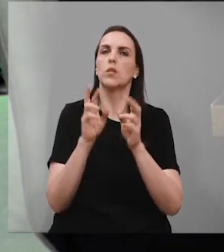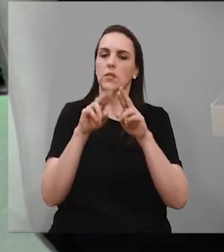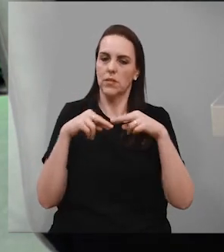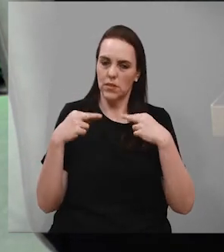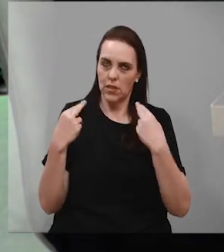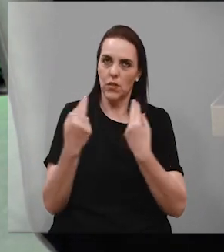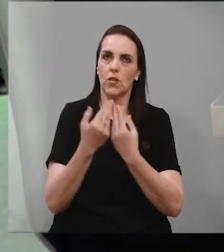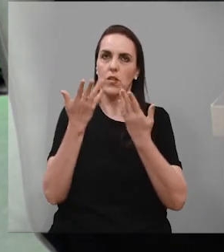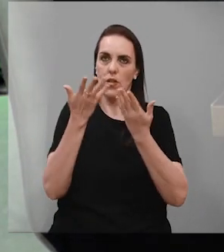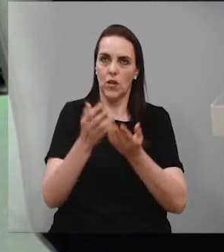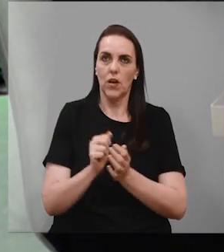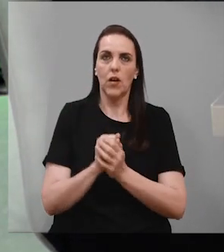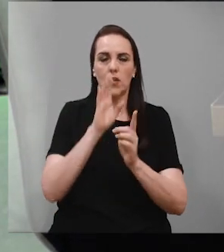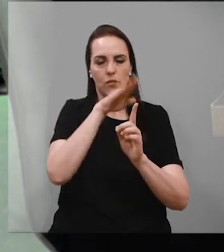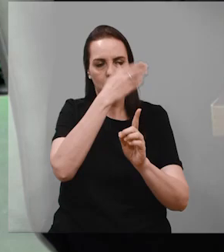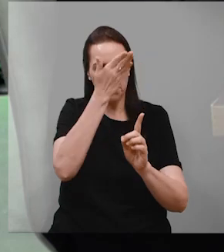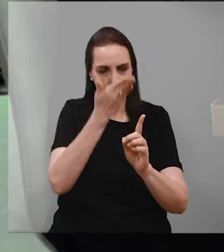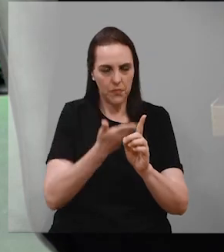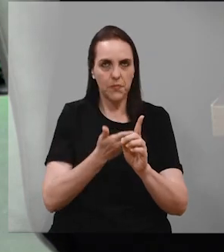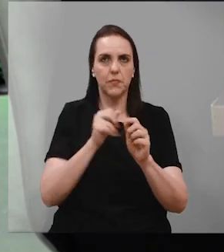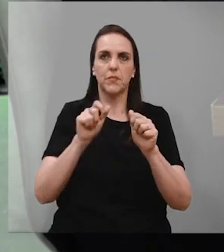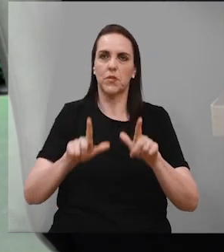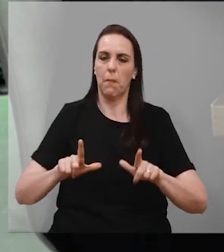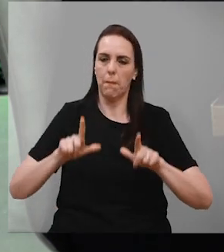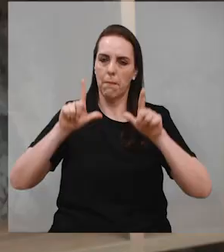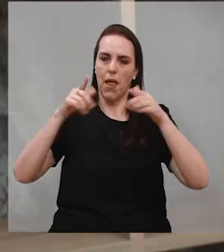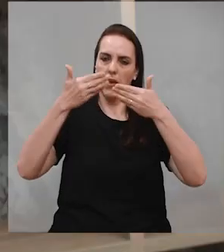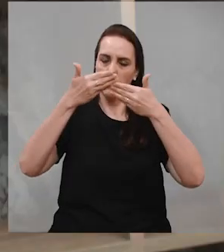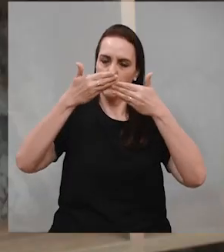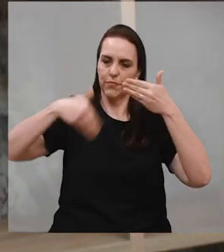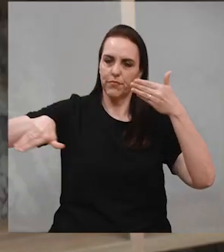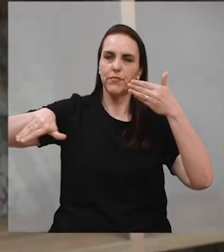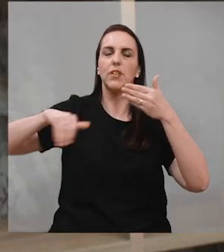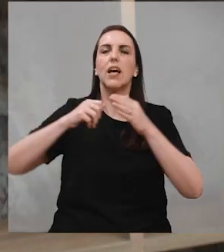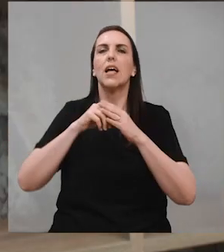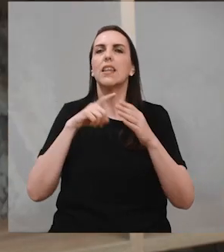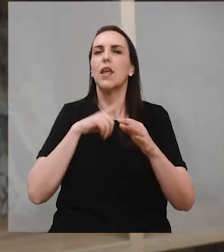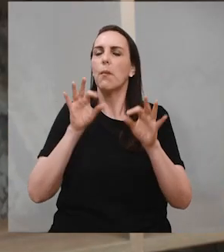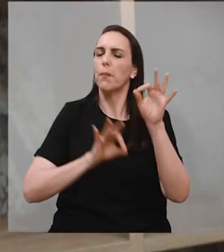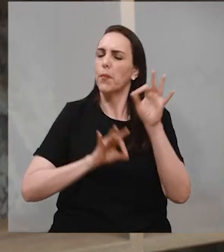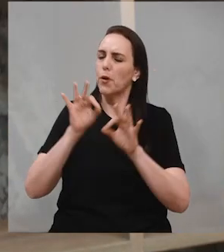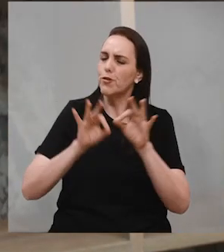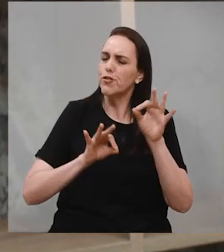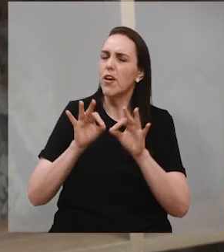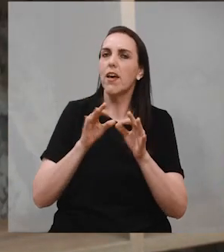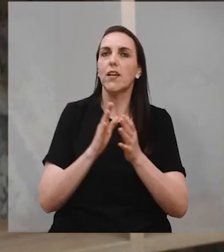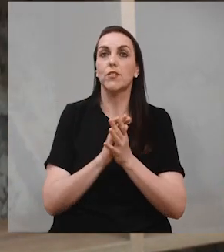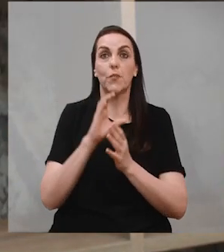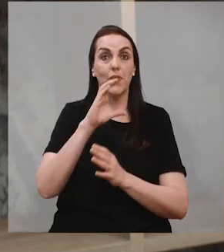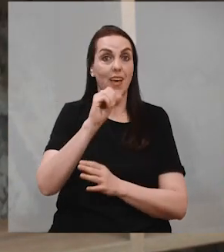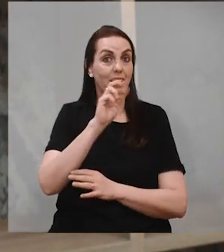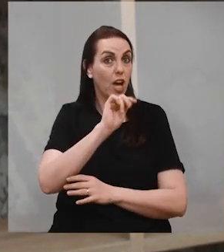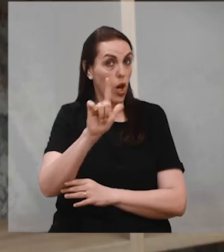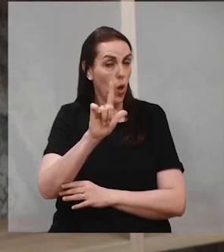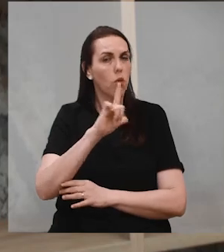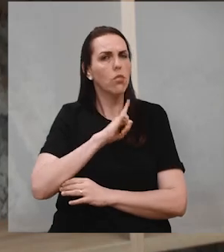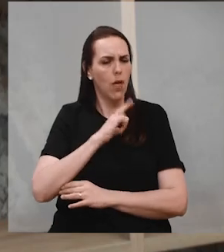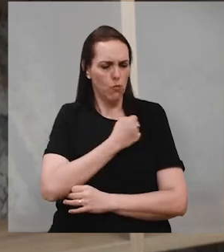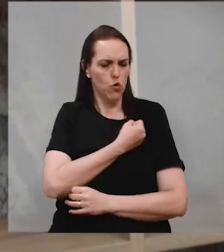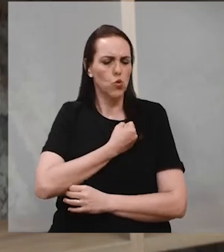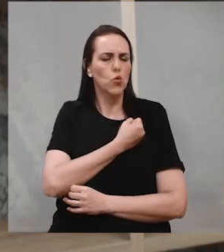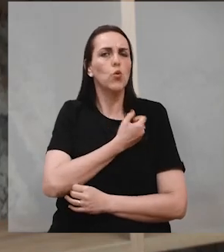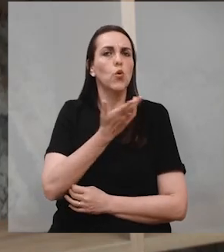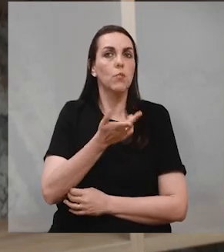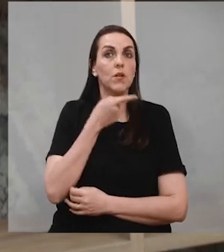sessão solene, a gente teve descerramento de placas, a gente também teve projetos que foram realizados aqui. Carol, a gente